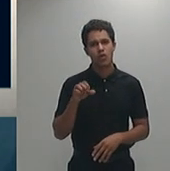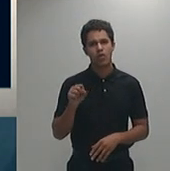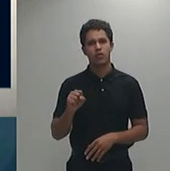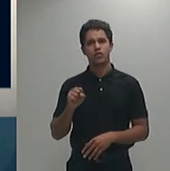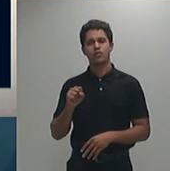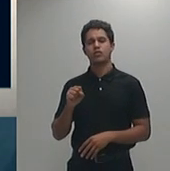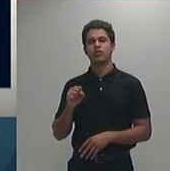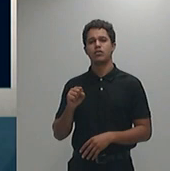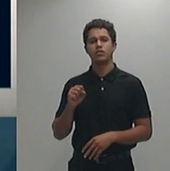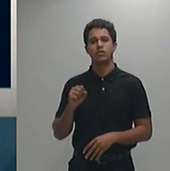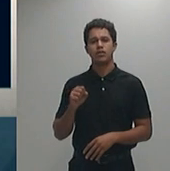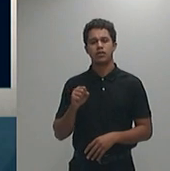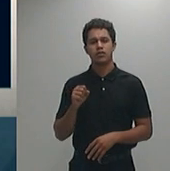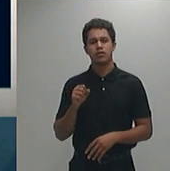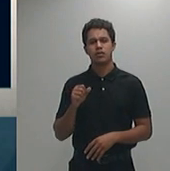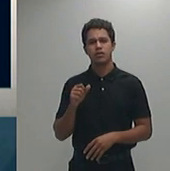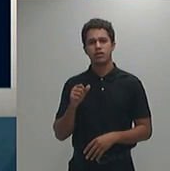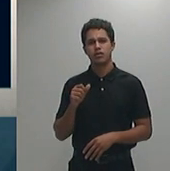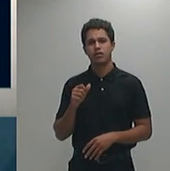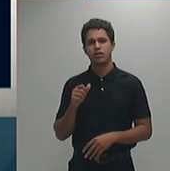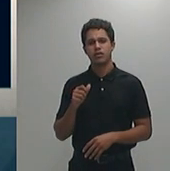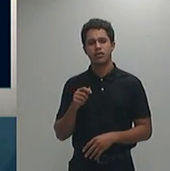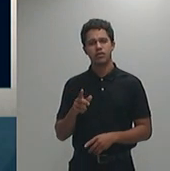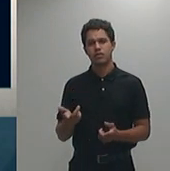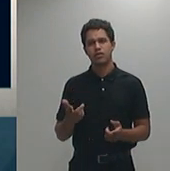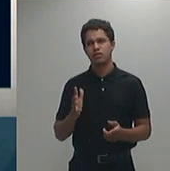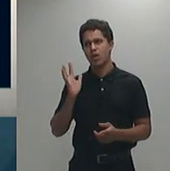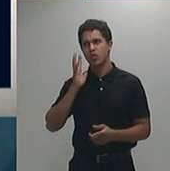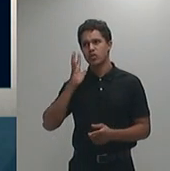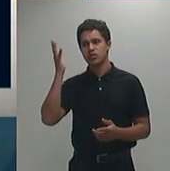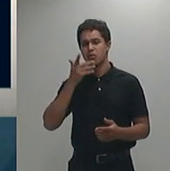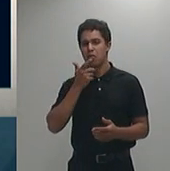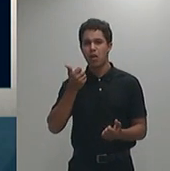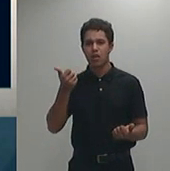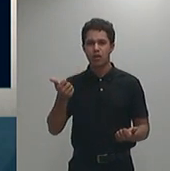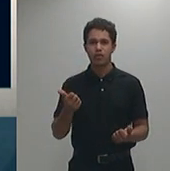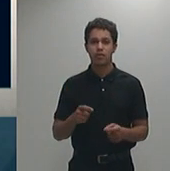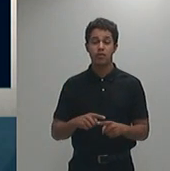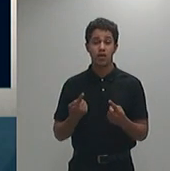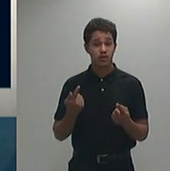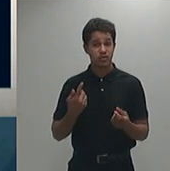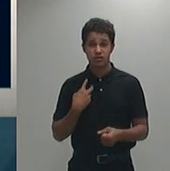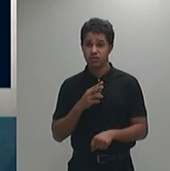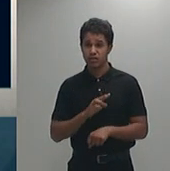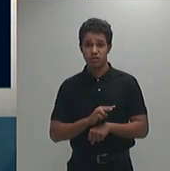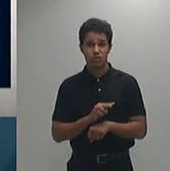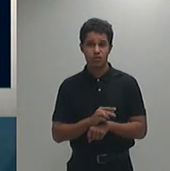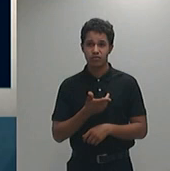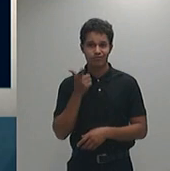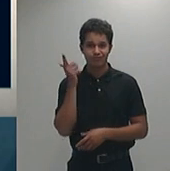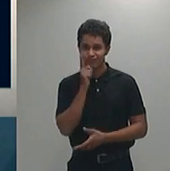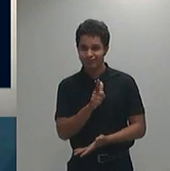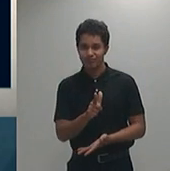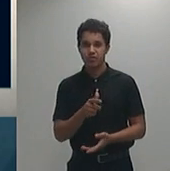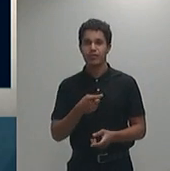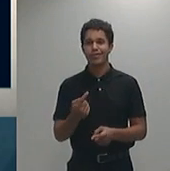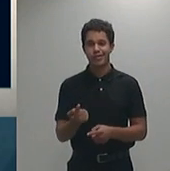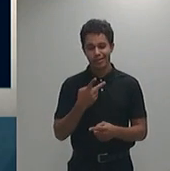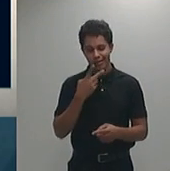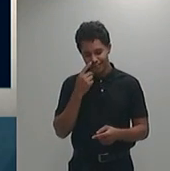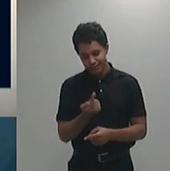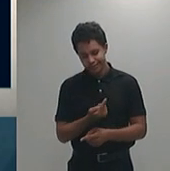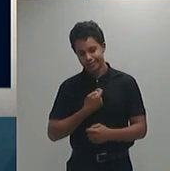e eu acho que era a solução mais viável mas enquanto isso não vieram acho que nós temos que